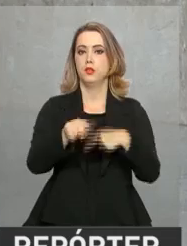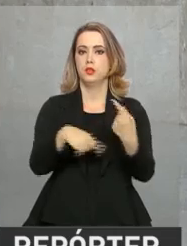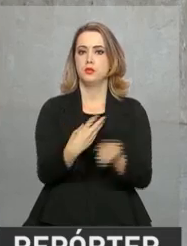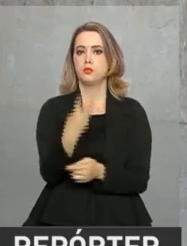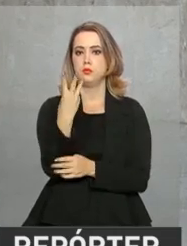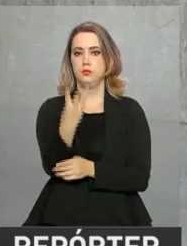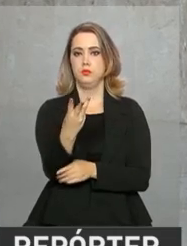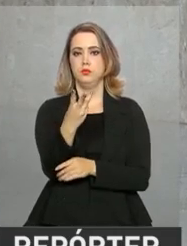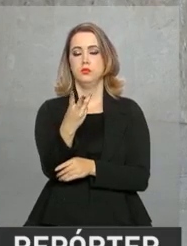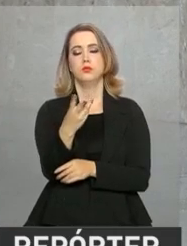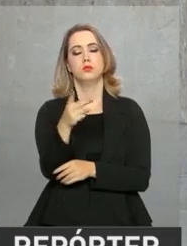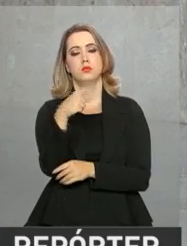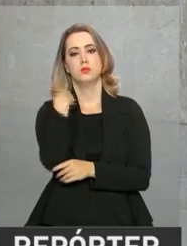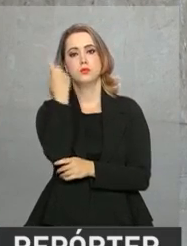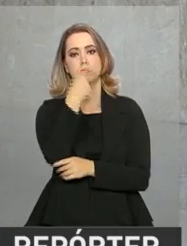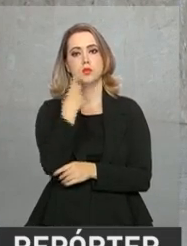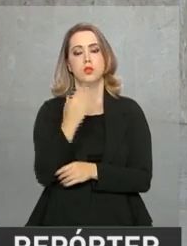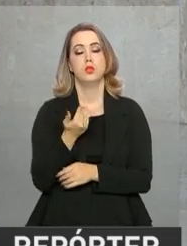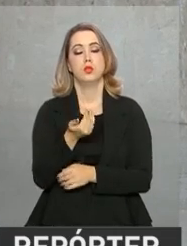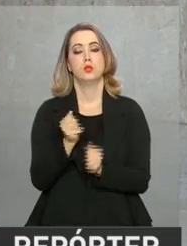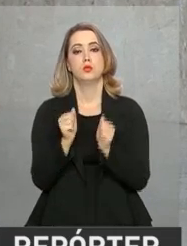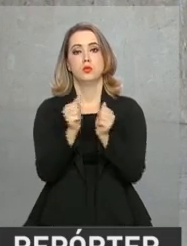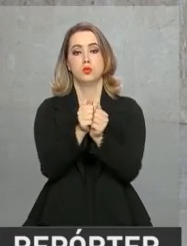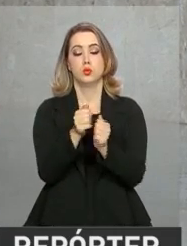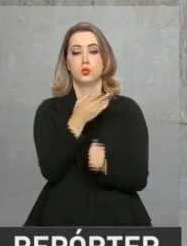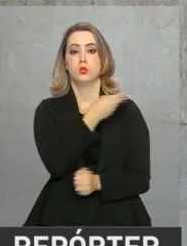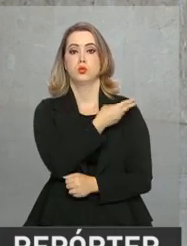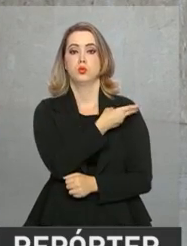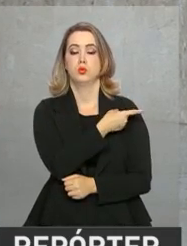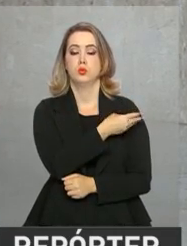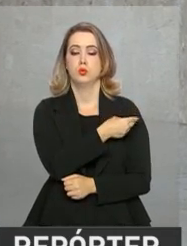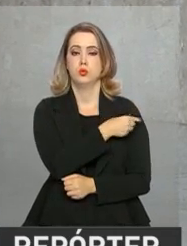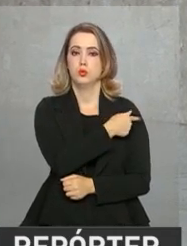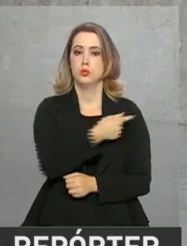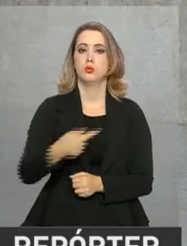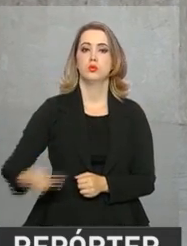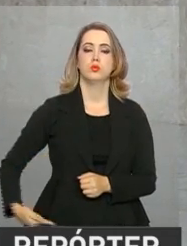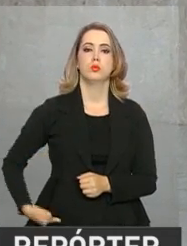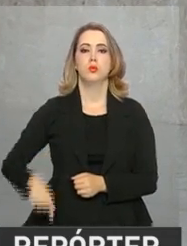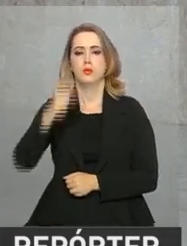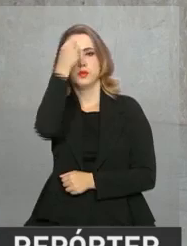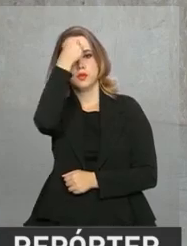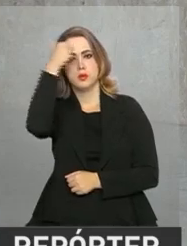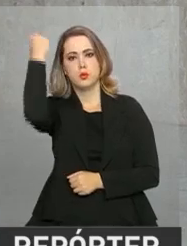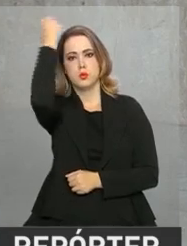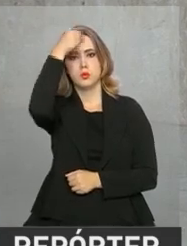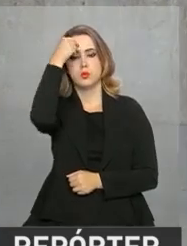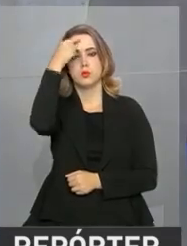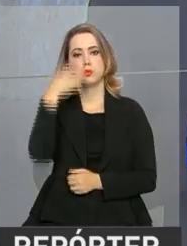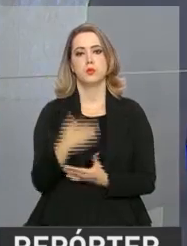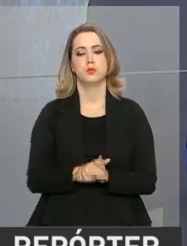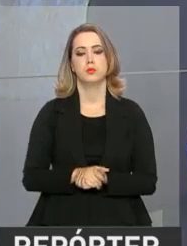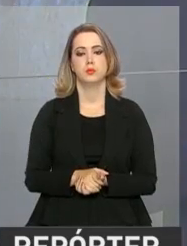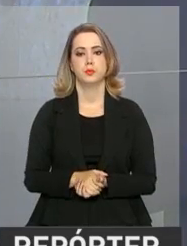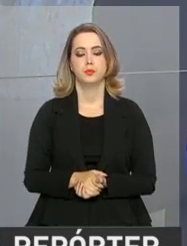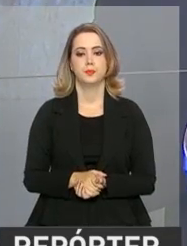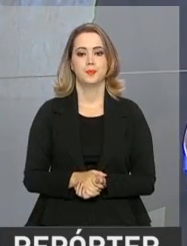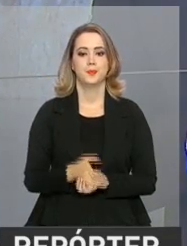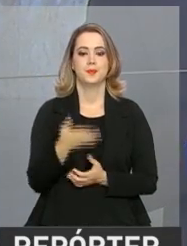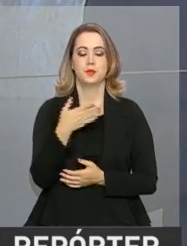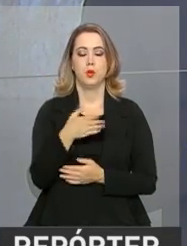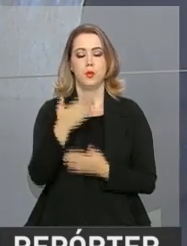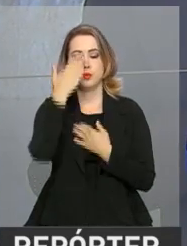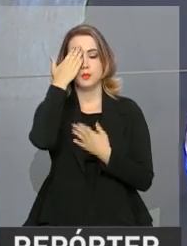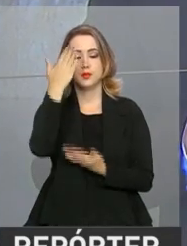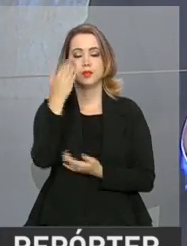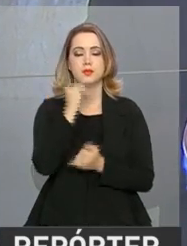15h, o encontro será com o governador do Espírito Santo, Paulo Artung. Eu volto com você, Zé Luiz. Obrigado, Ney Pereira,